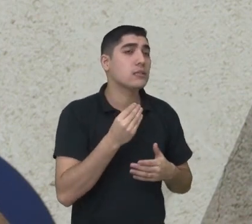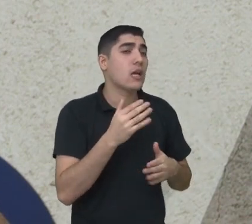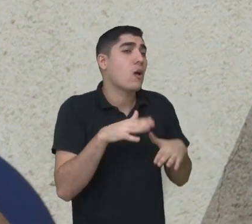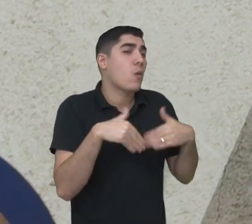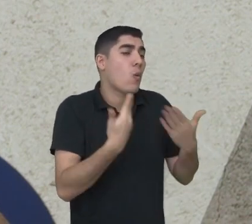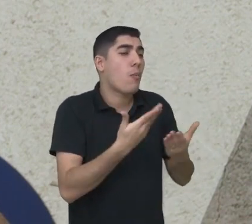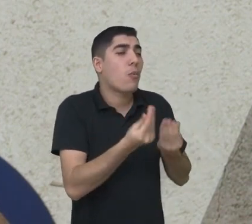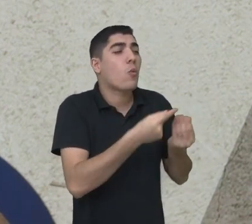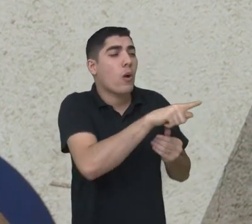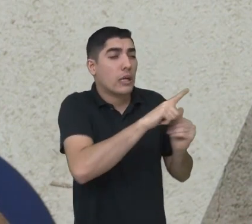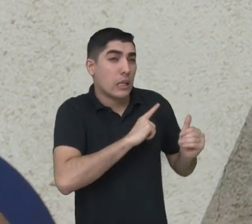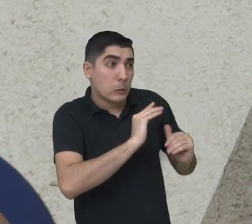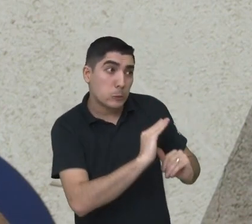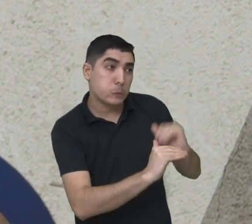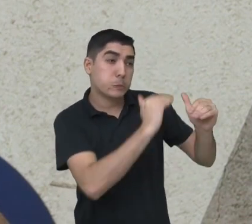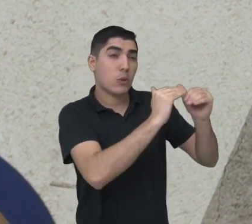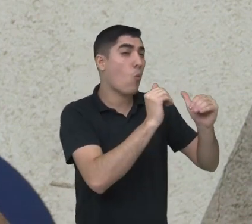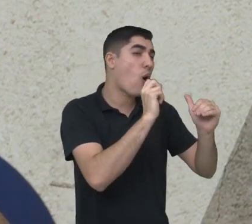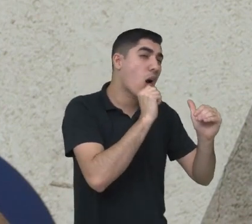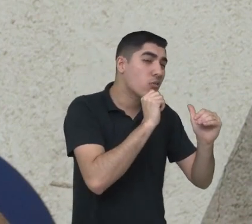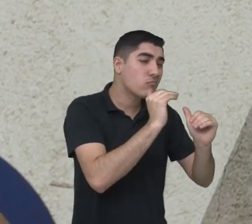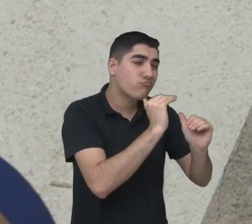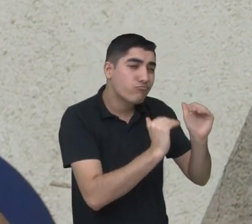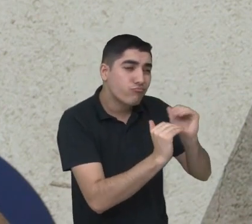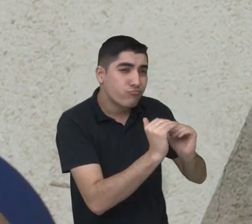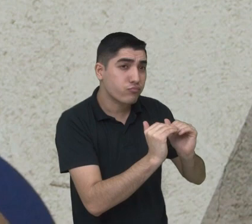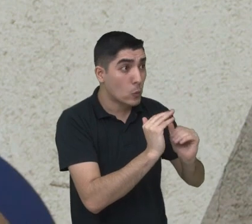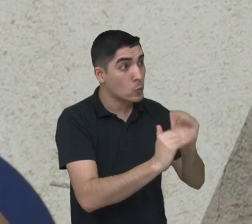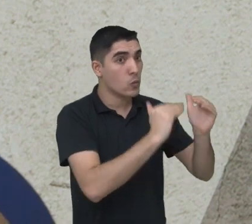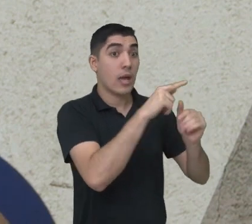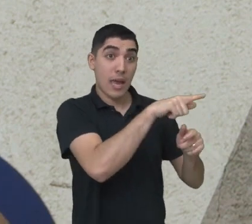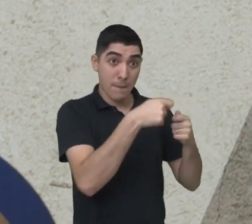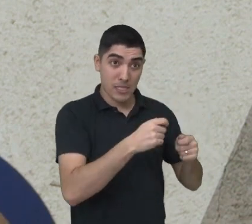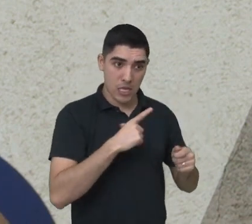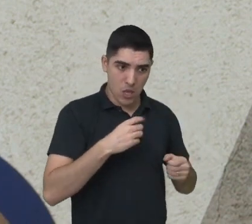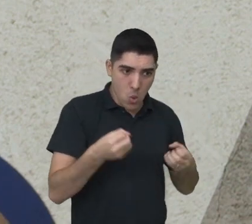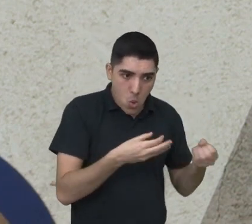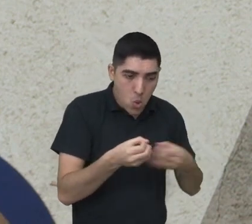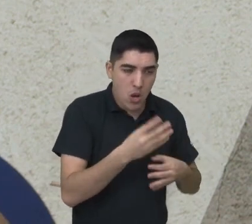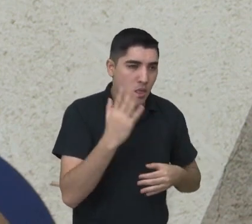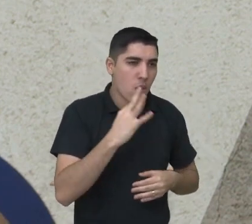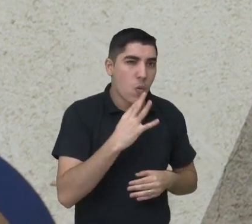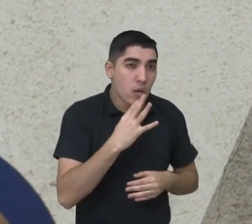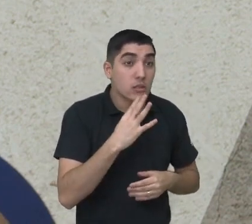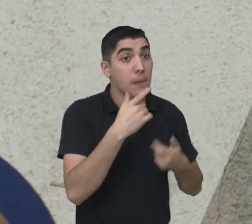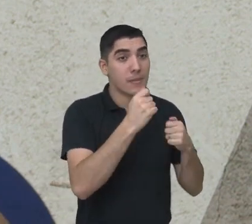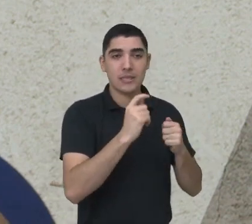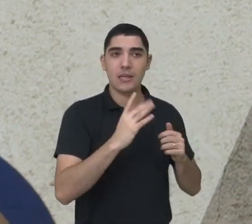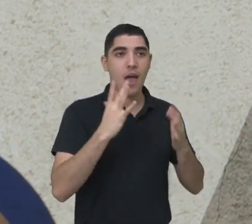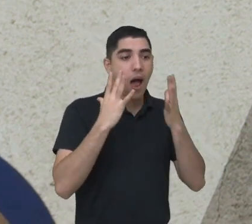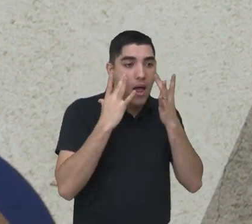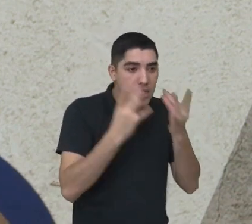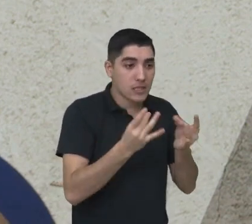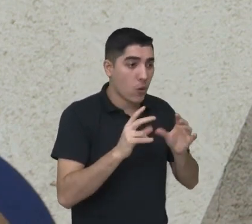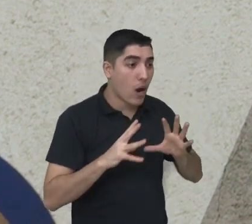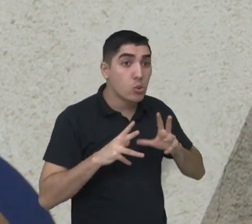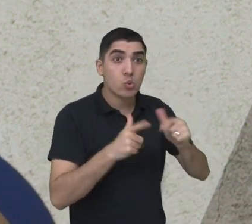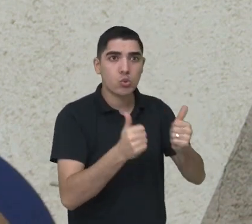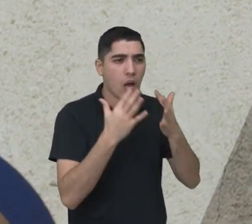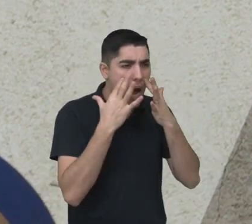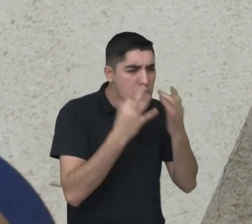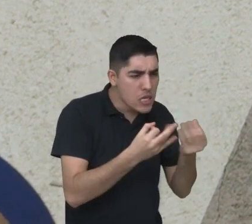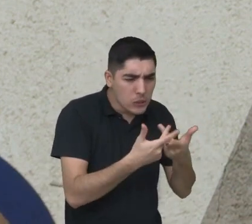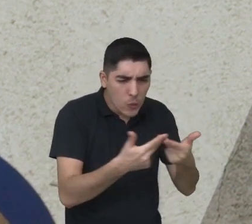com o nosso aluno da engenharia de produção. Então, assim... Para ele se manter atualizado, ele precisa o tempo todo ficar antenado em tudo que está acontecendo